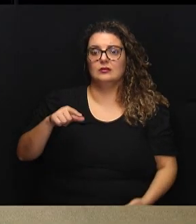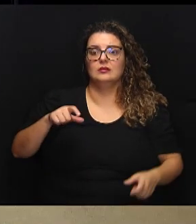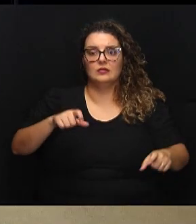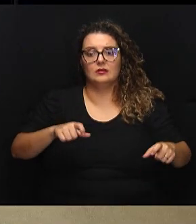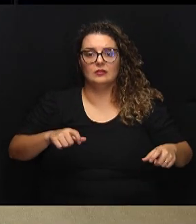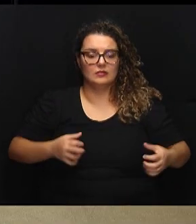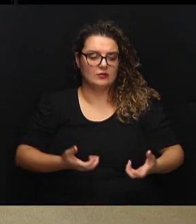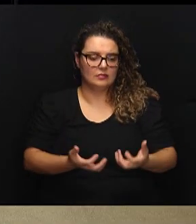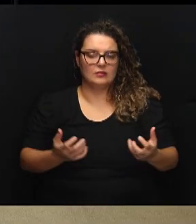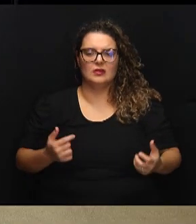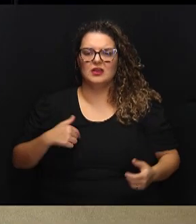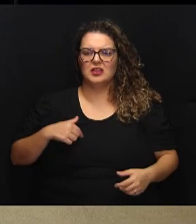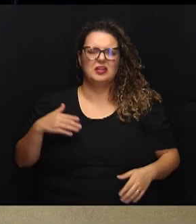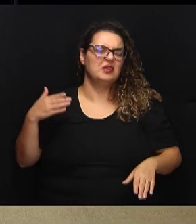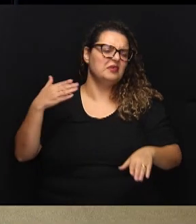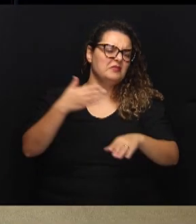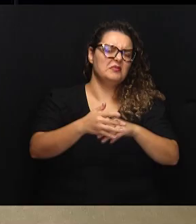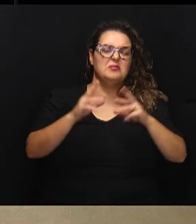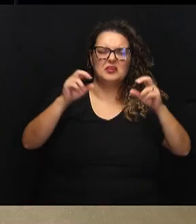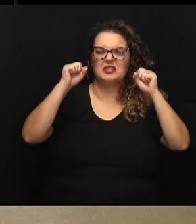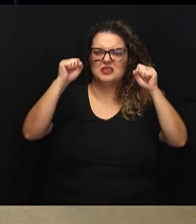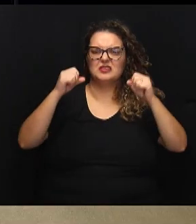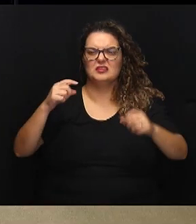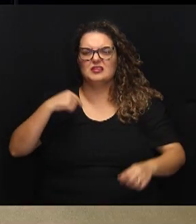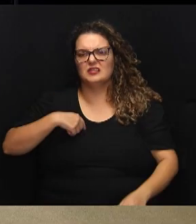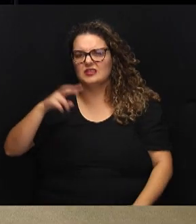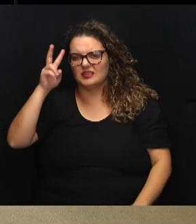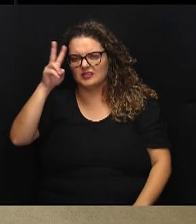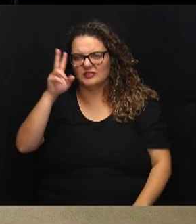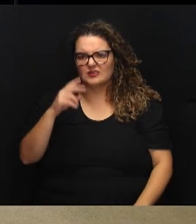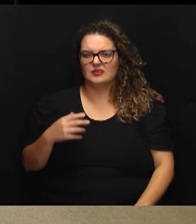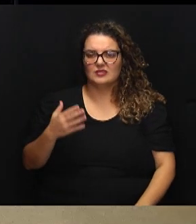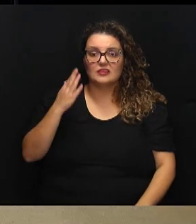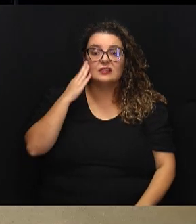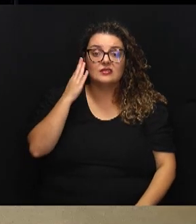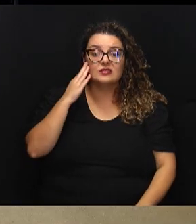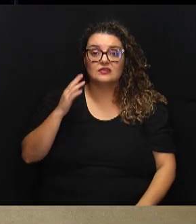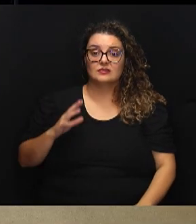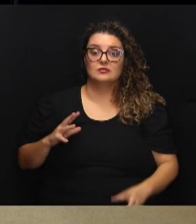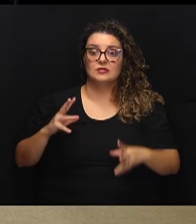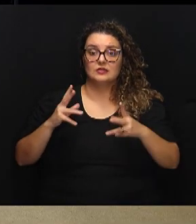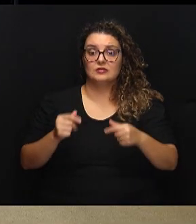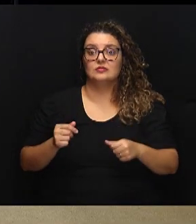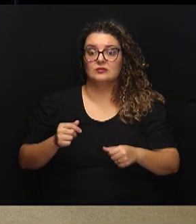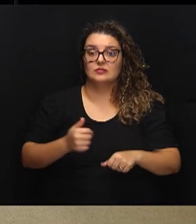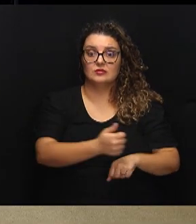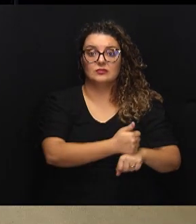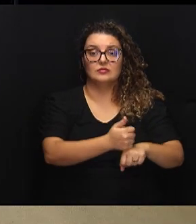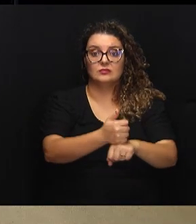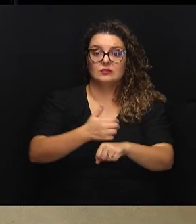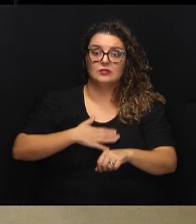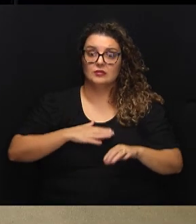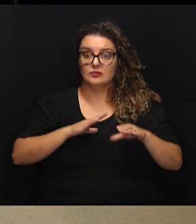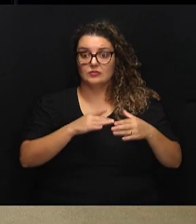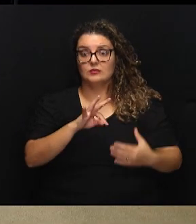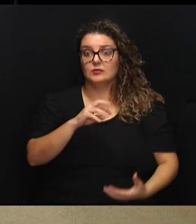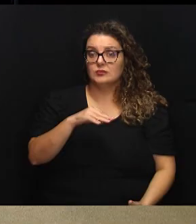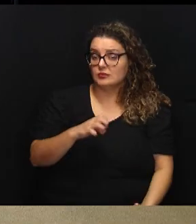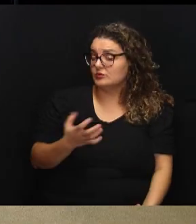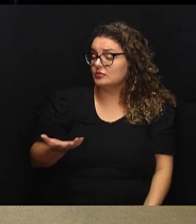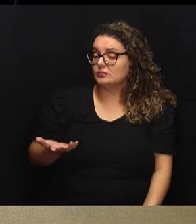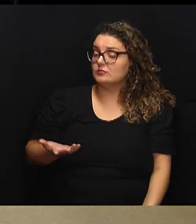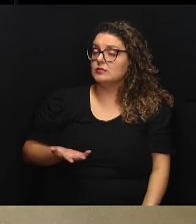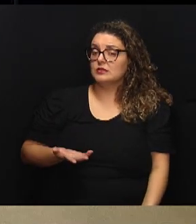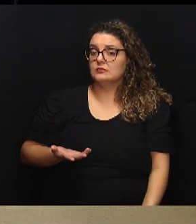torci muito, fui para estádio, eu lembrava de todos, eu sabia, aliás, todos os jogadores do meu time. Né? Então,